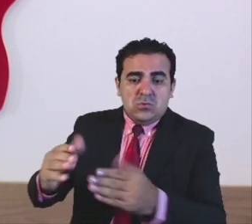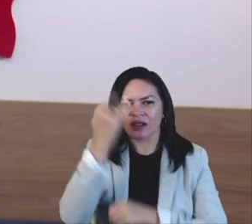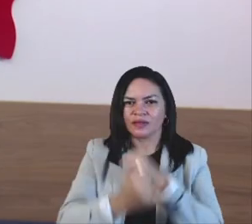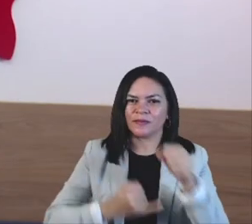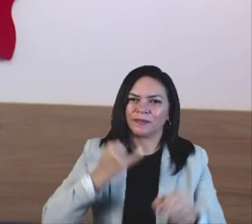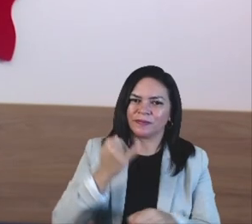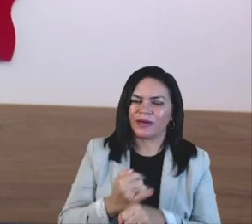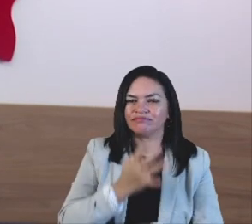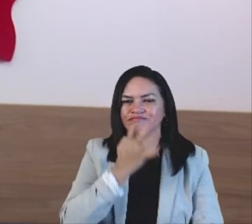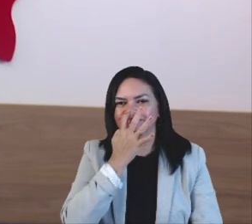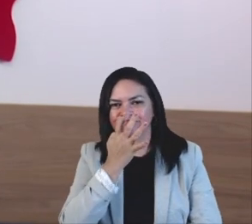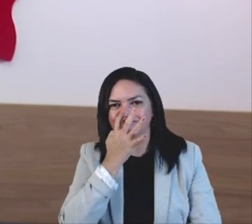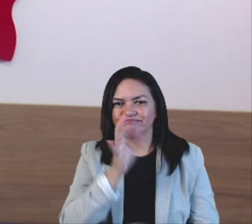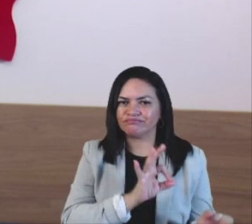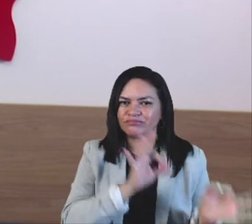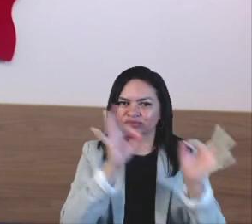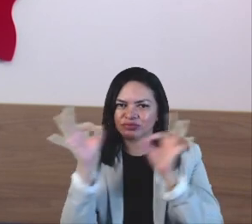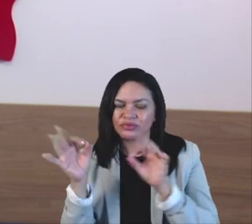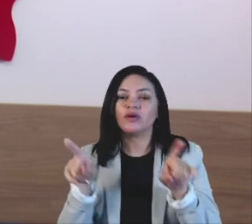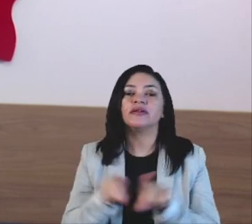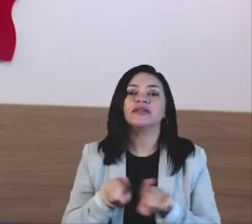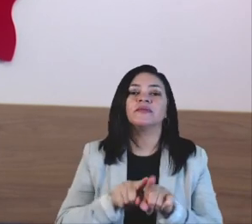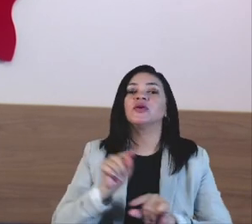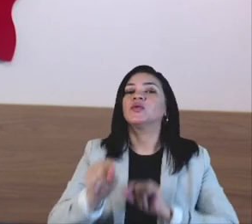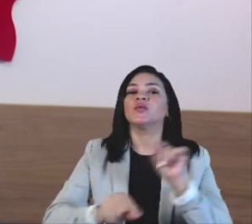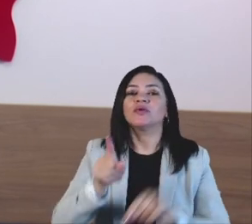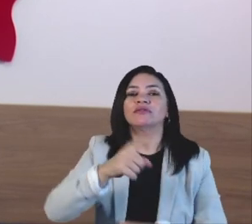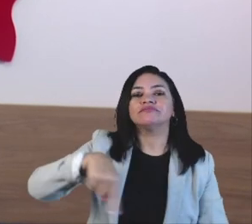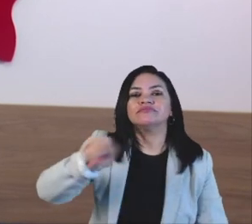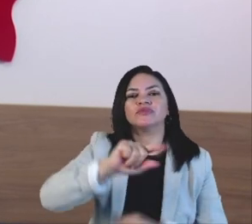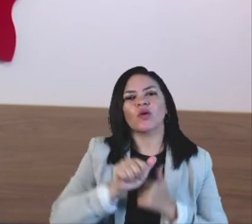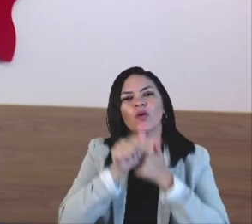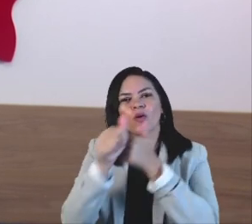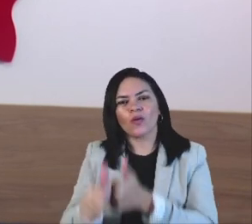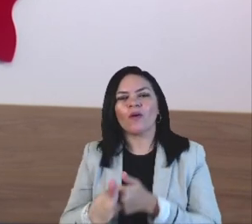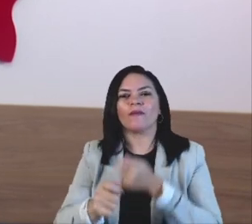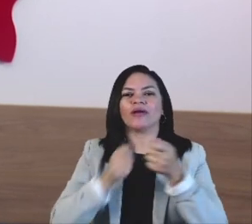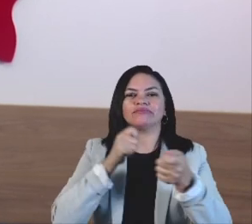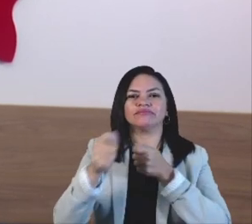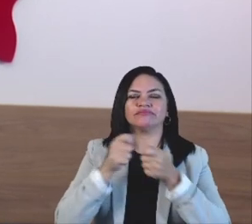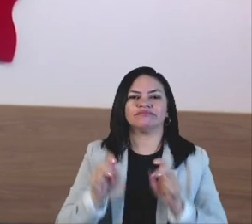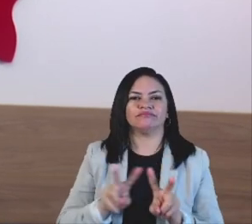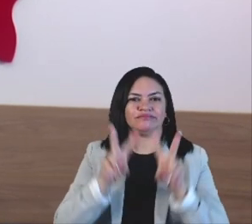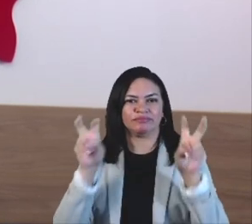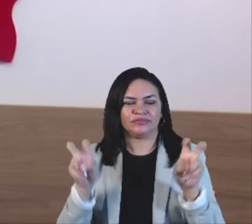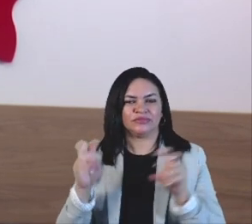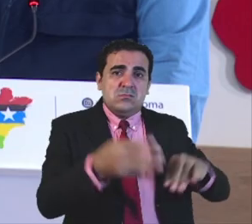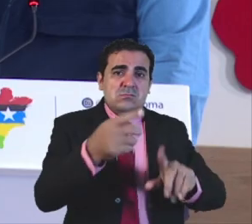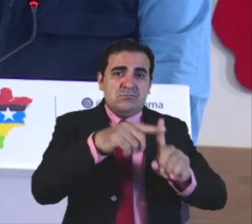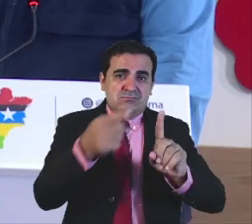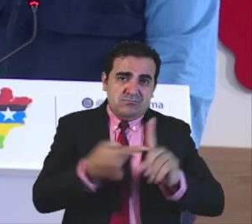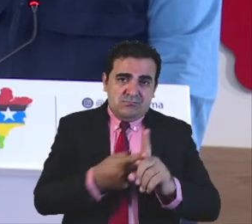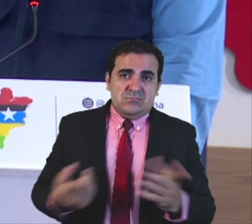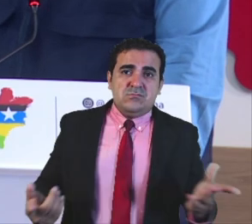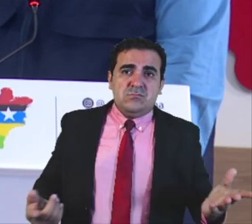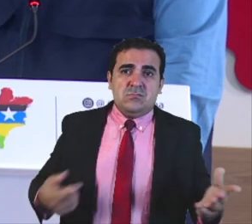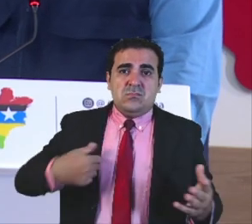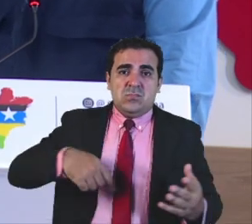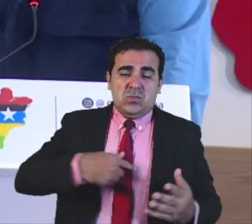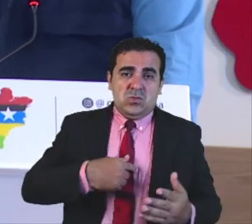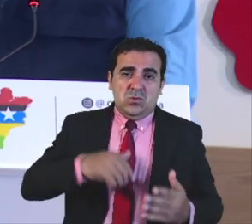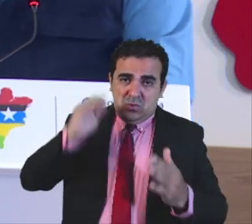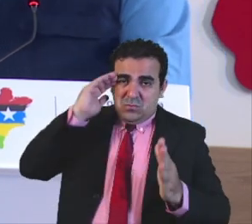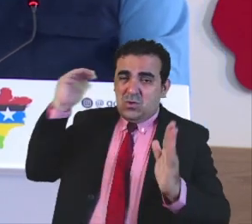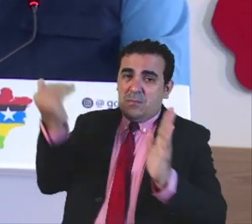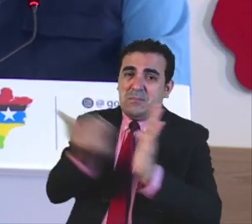gestantes, podem retornar ao trabalho Desde que já estejam vacinados há mais de 30 dias Nós estamos cumprindo uma